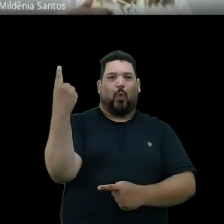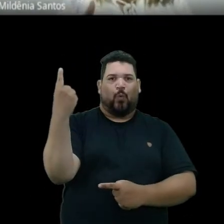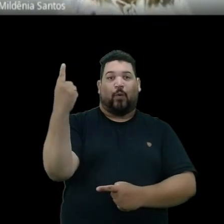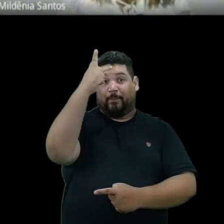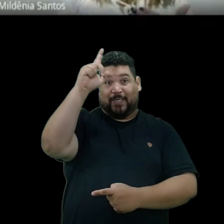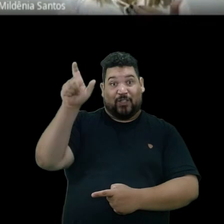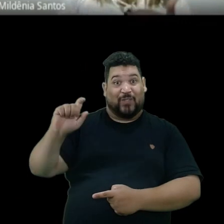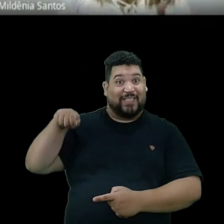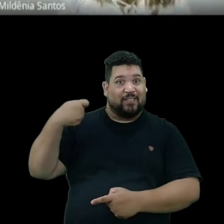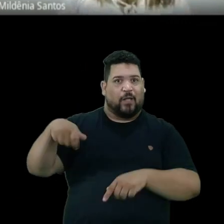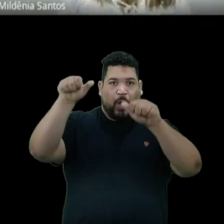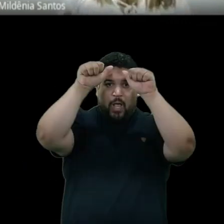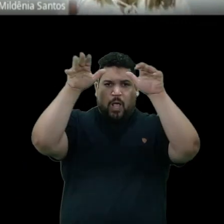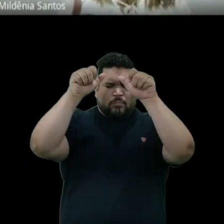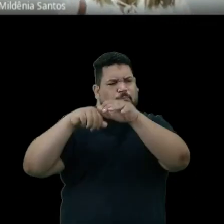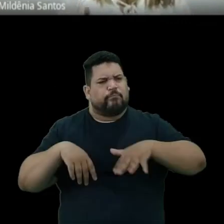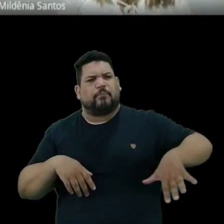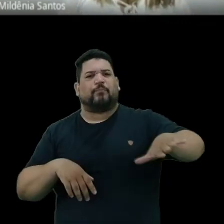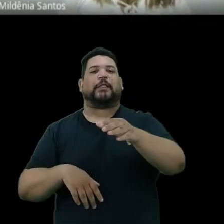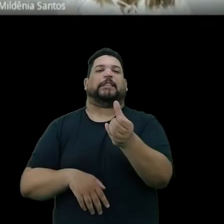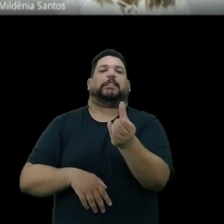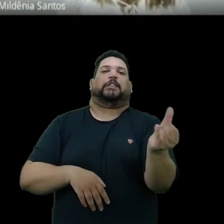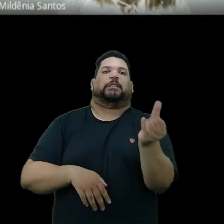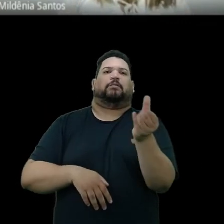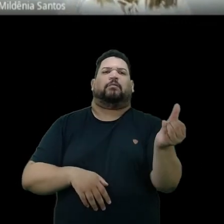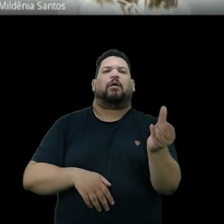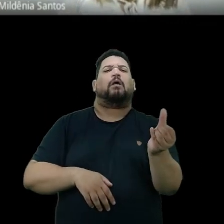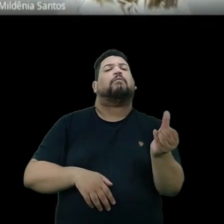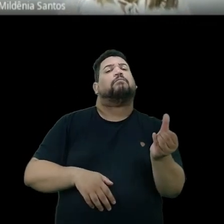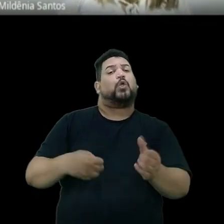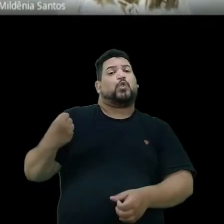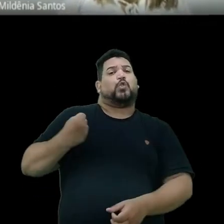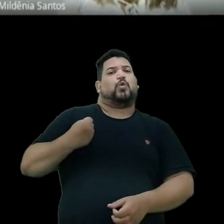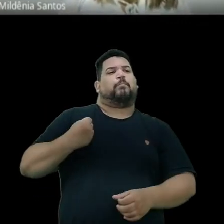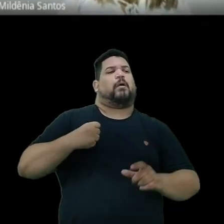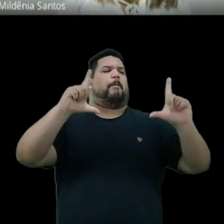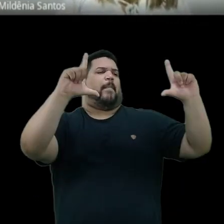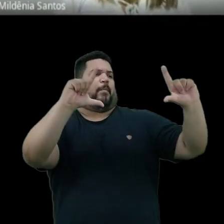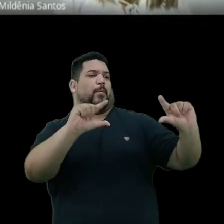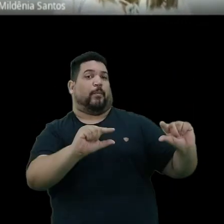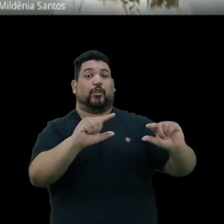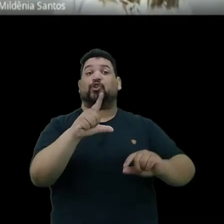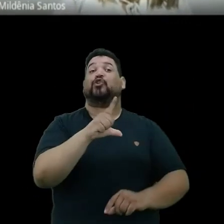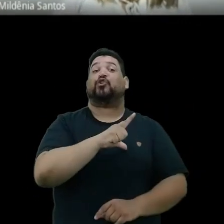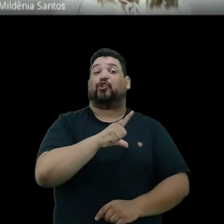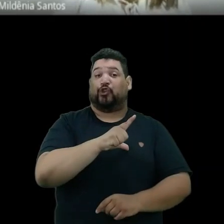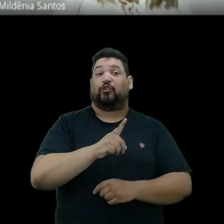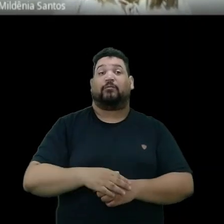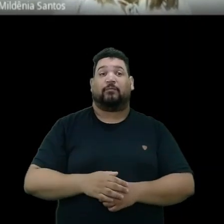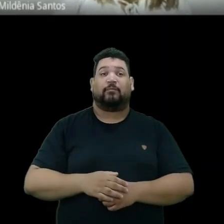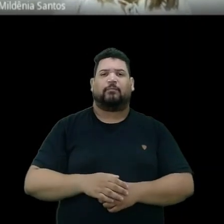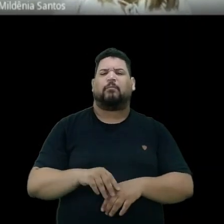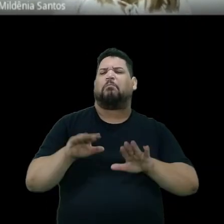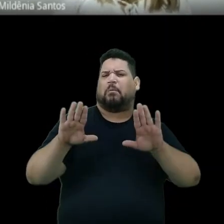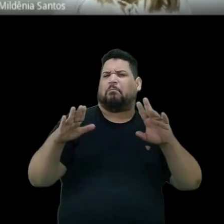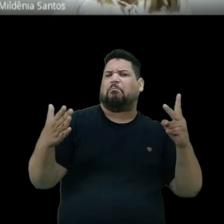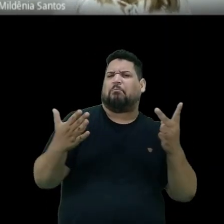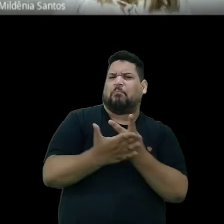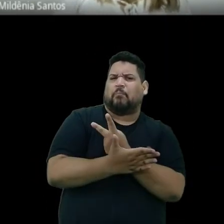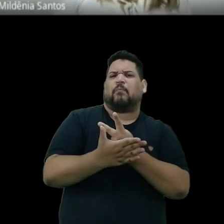esse número cada vez vai diminuindo. O que é que leva a pensar